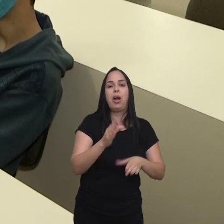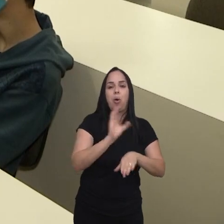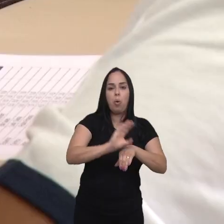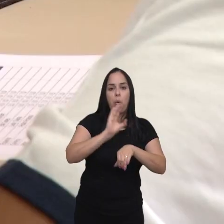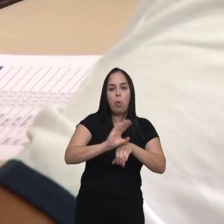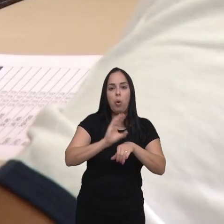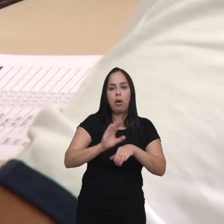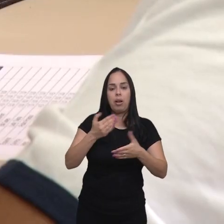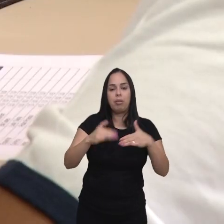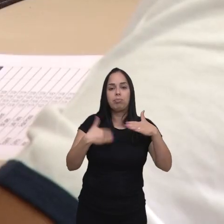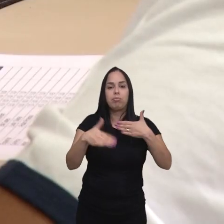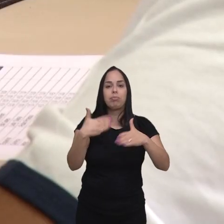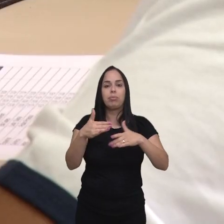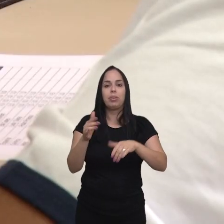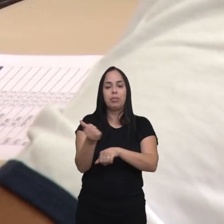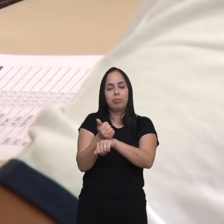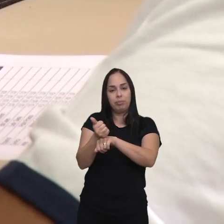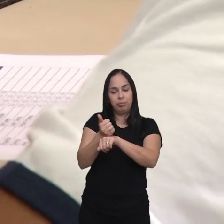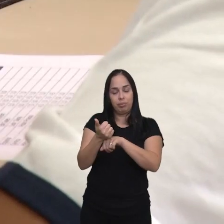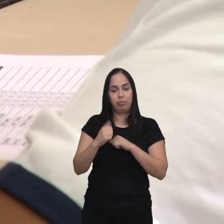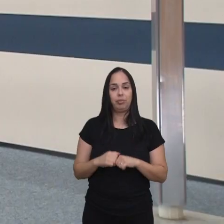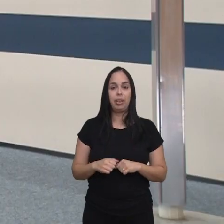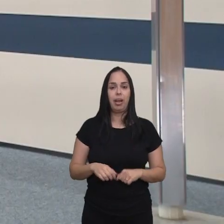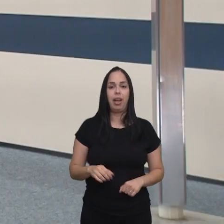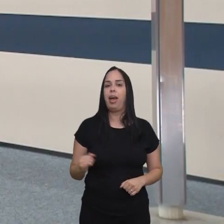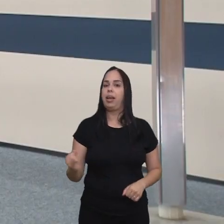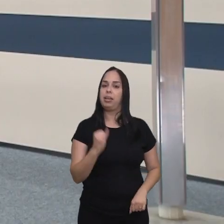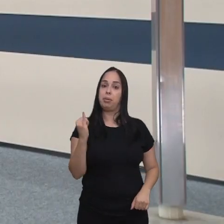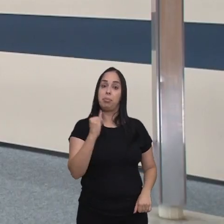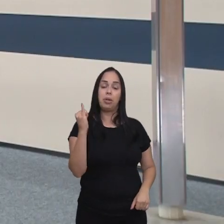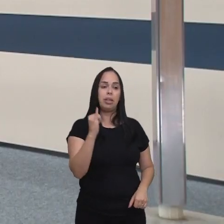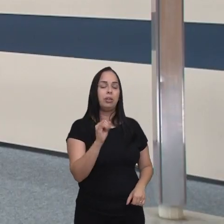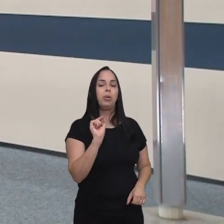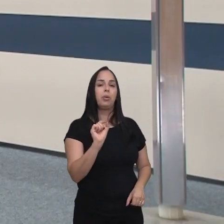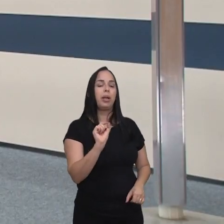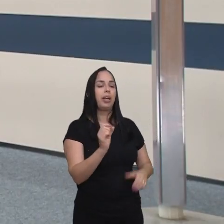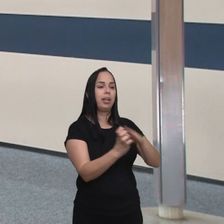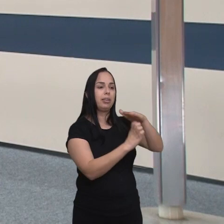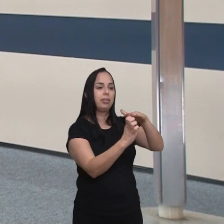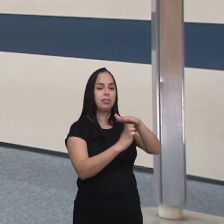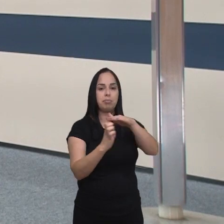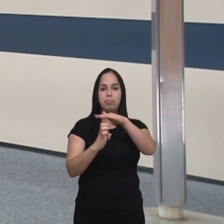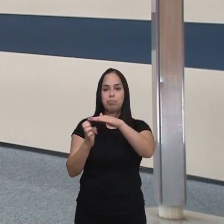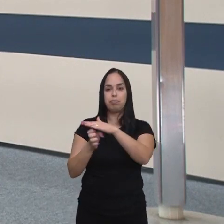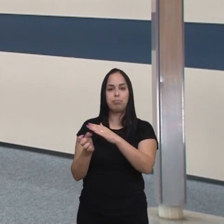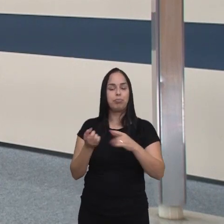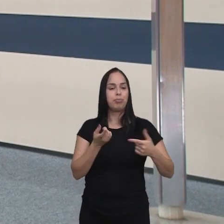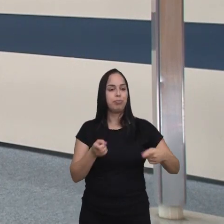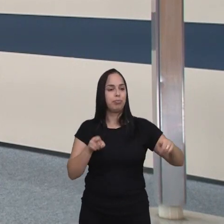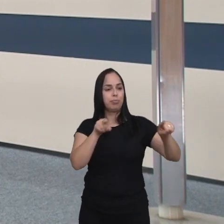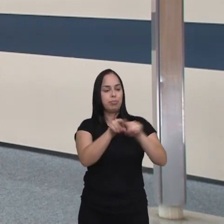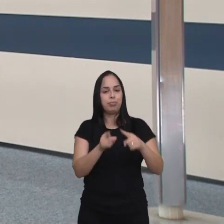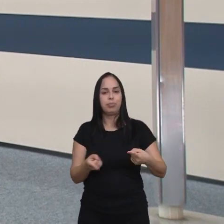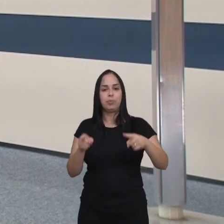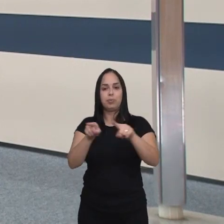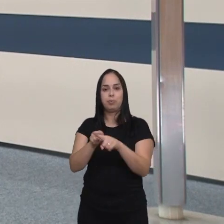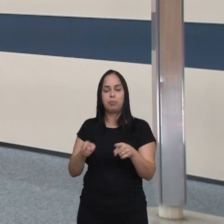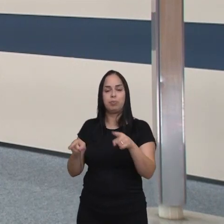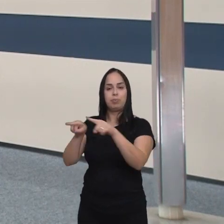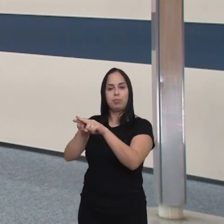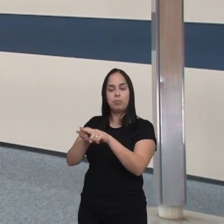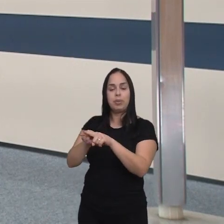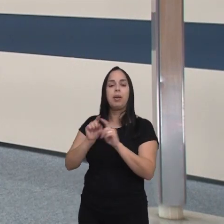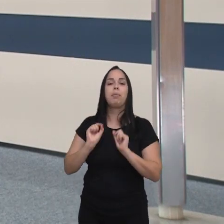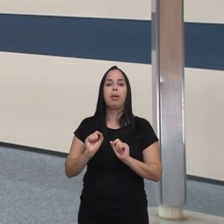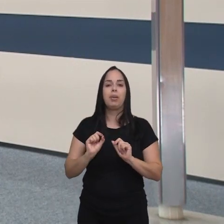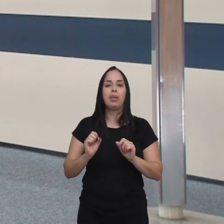e oportunidades para o futuro profissional. É fundamental que os empresários façam a parceria com o município